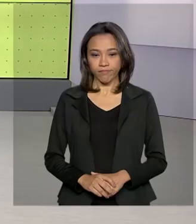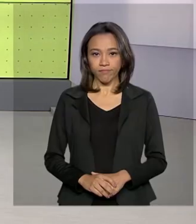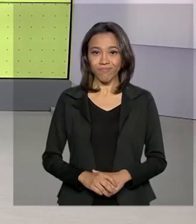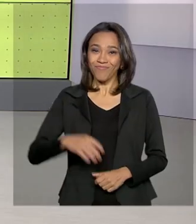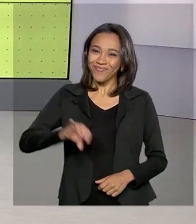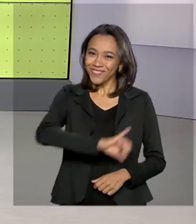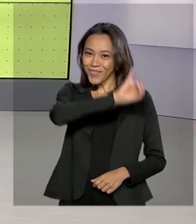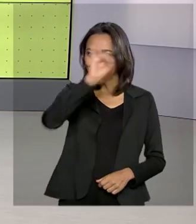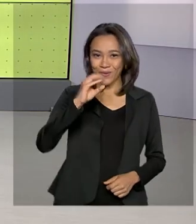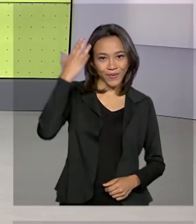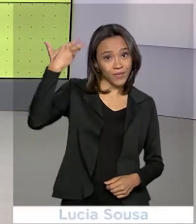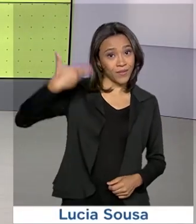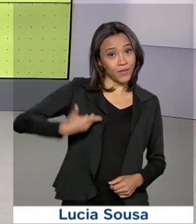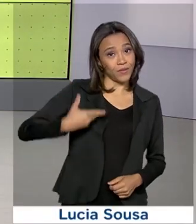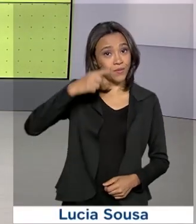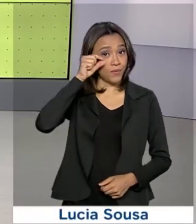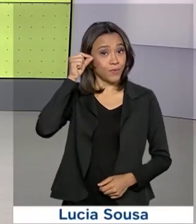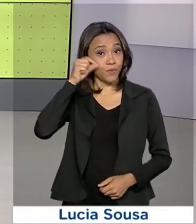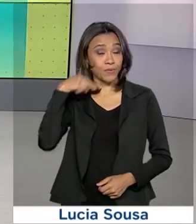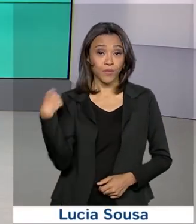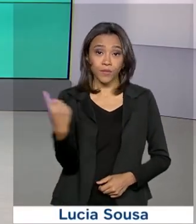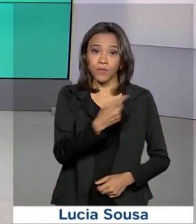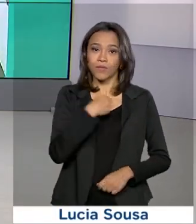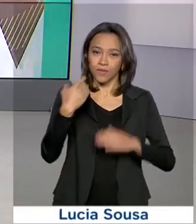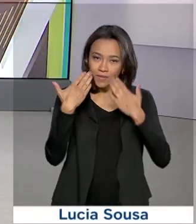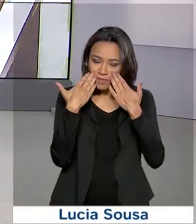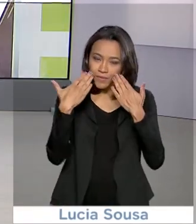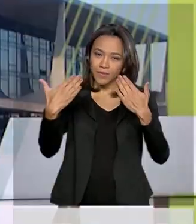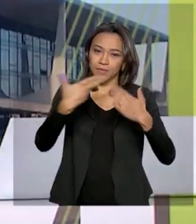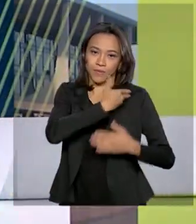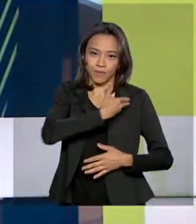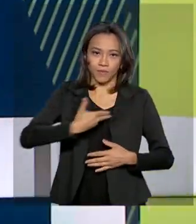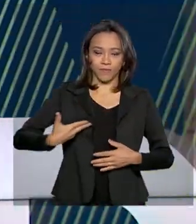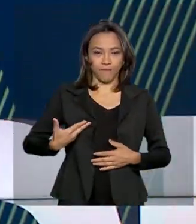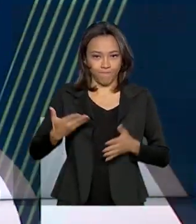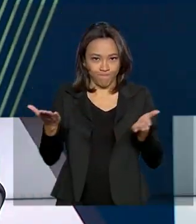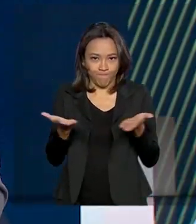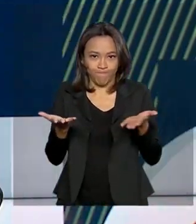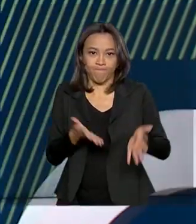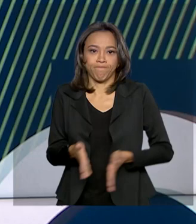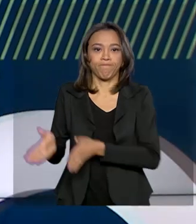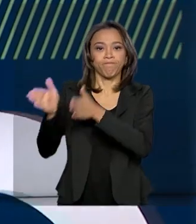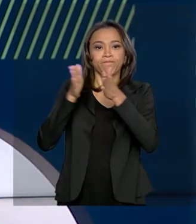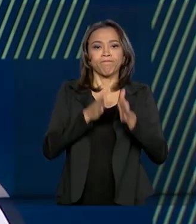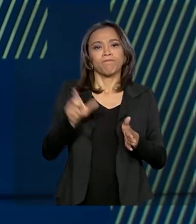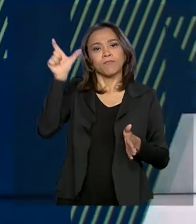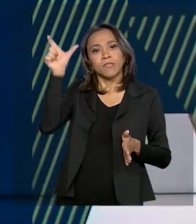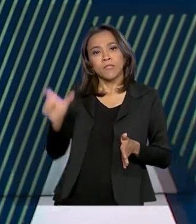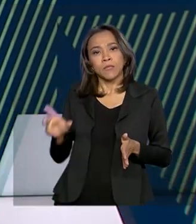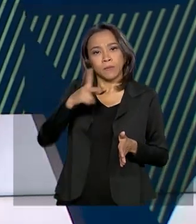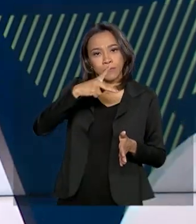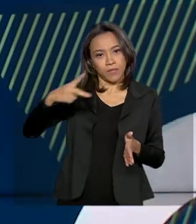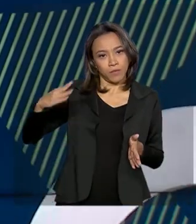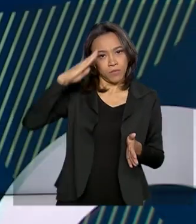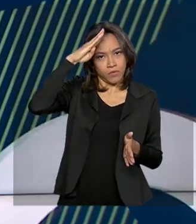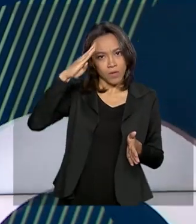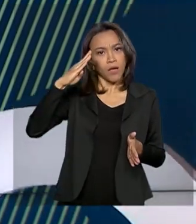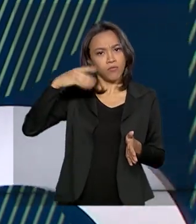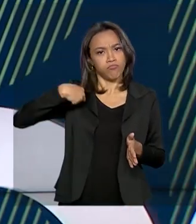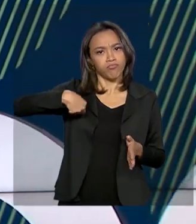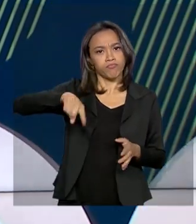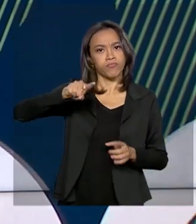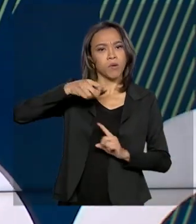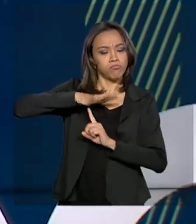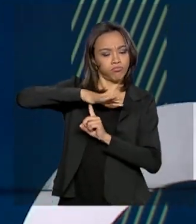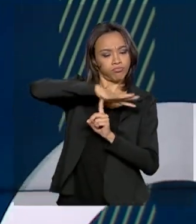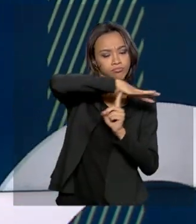Olá, sou o Roberto Camargo e já estamos no ar com o governo agora. O presidente Jair Bolsonaro sobrevoou nesta quinta-feira